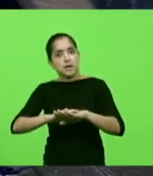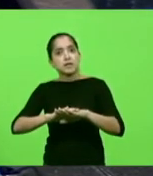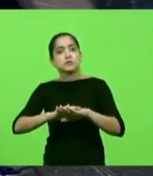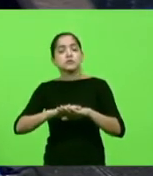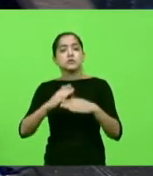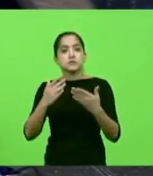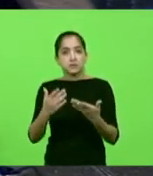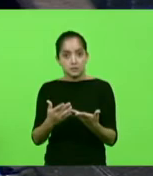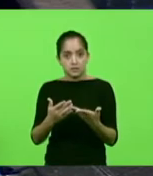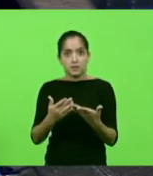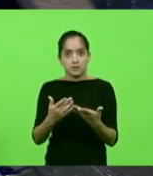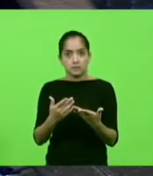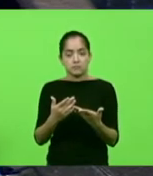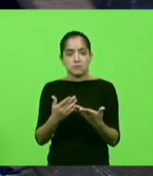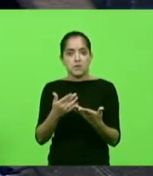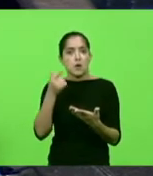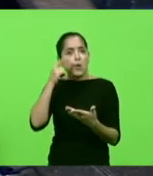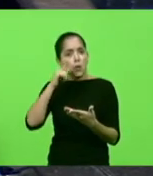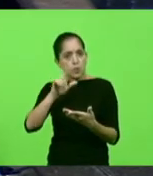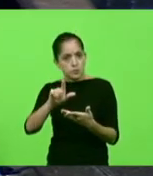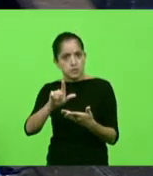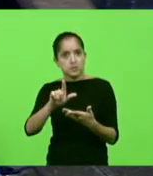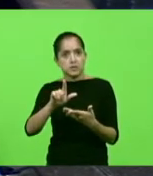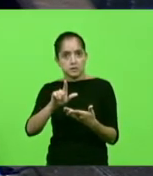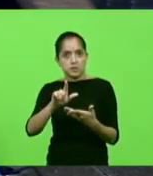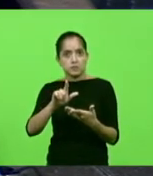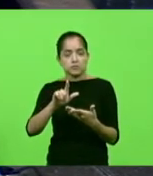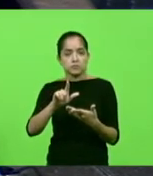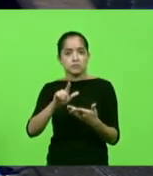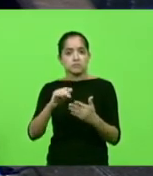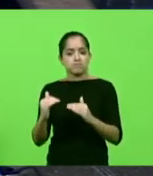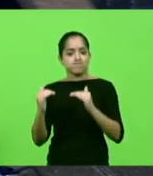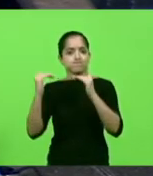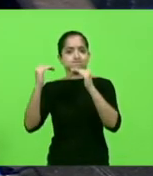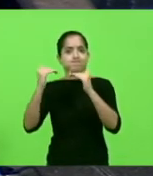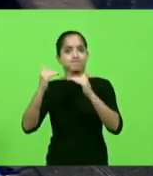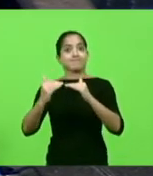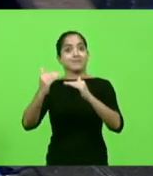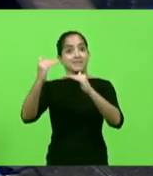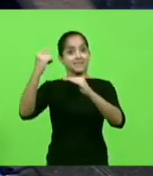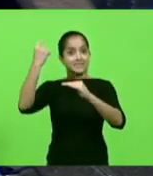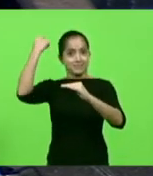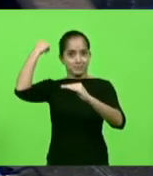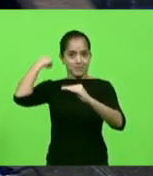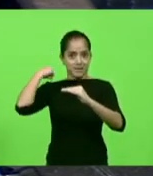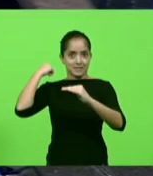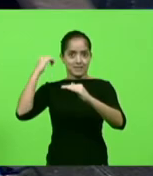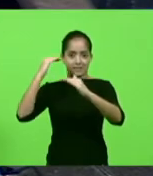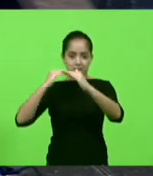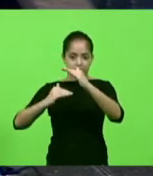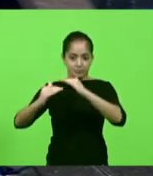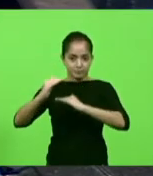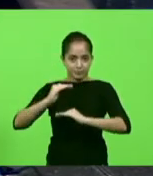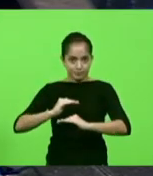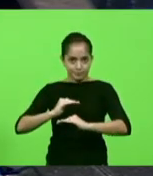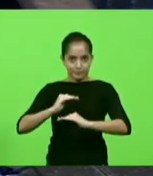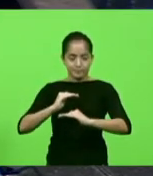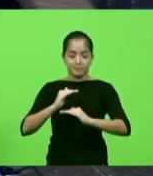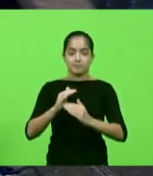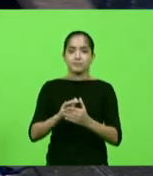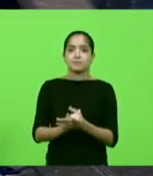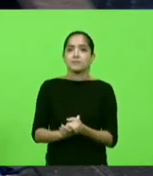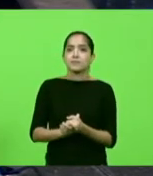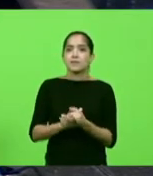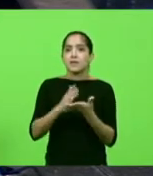Brasil, para usar um termo bem apropriado, a um grande salto para trás no governo Dilma. Decepcionante, então, é